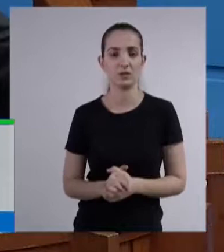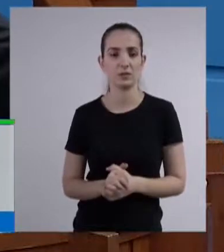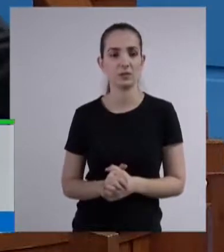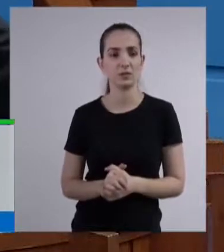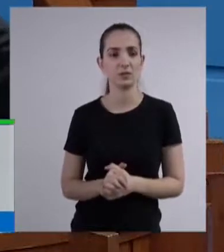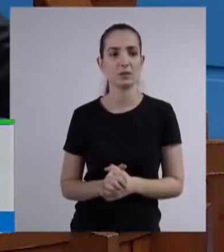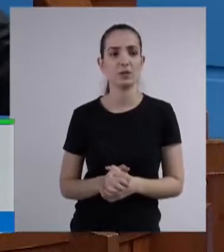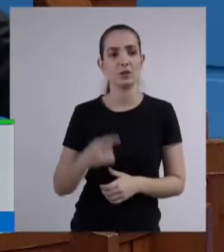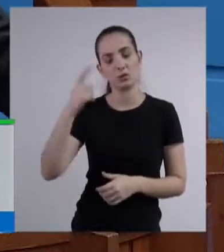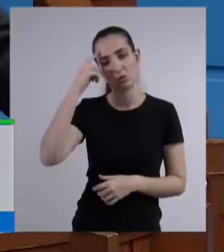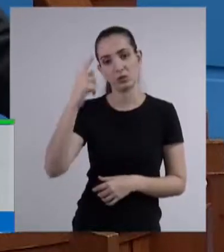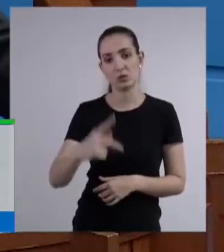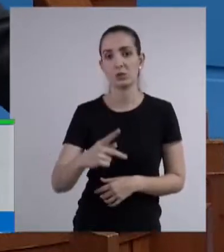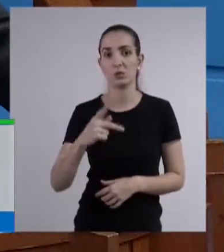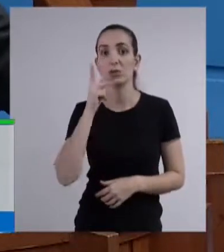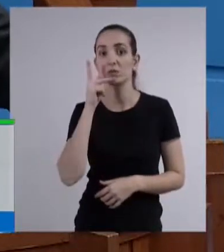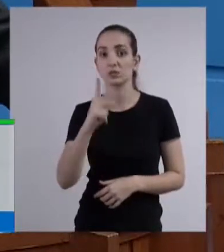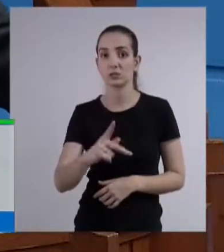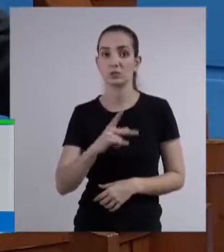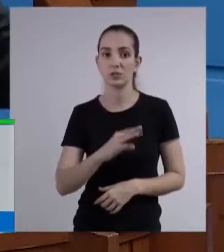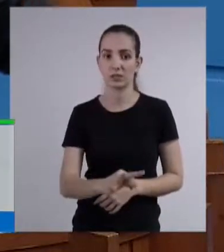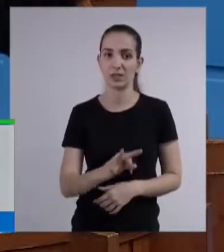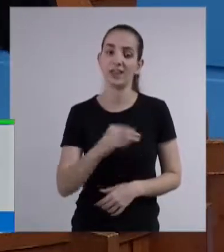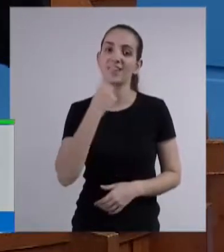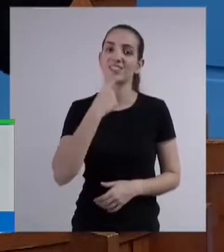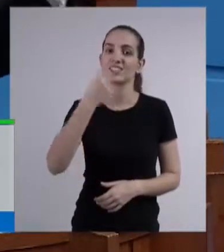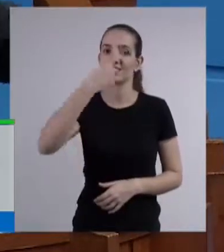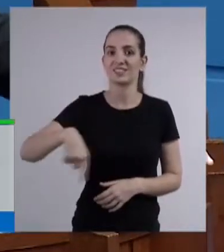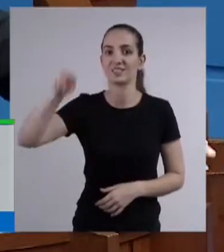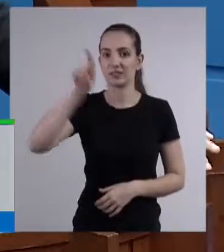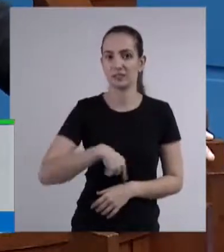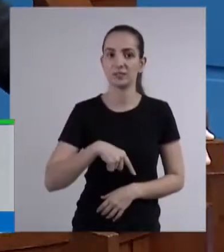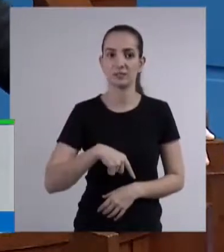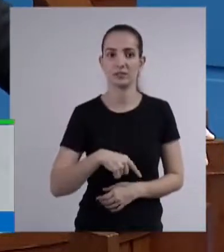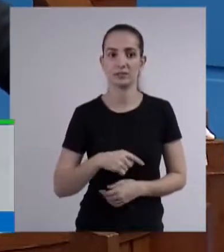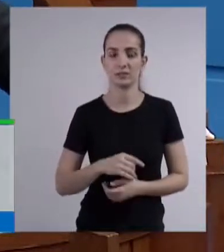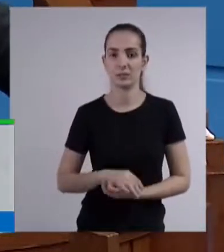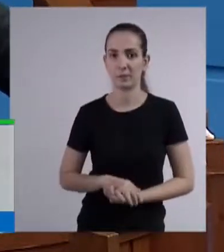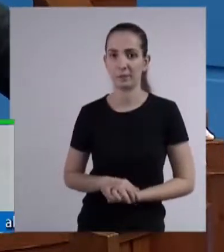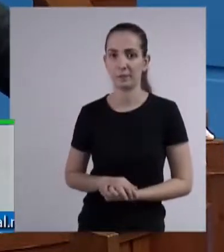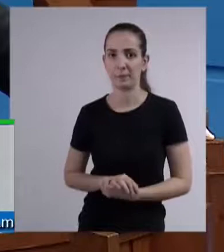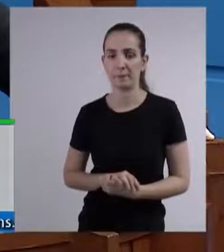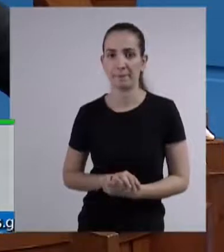a extinção do PT, o cancelamento do registro do PT no TSE.